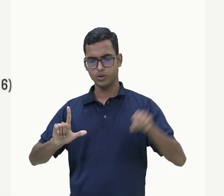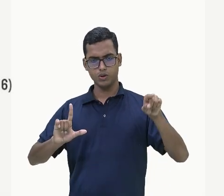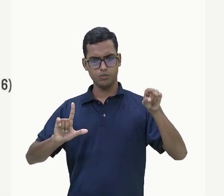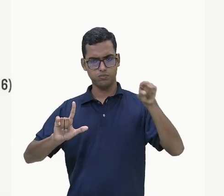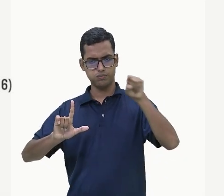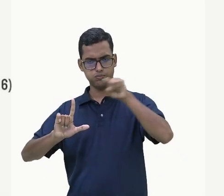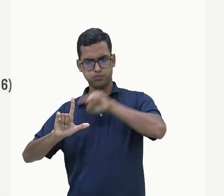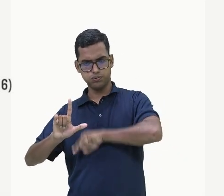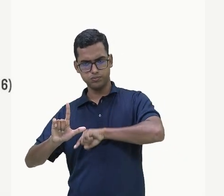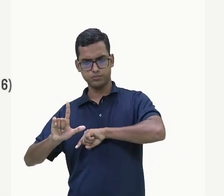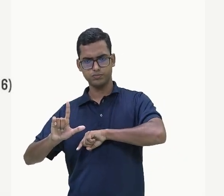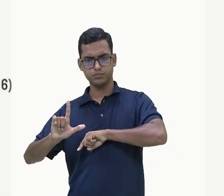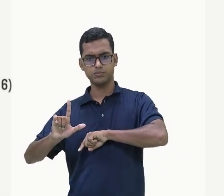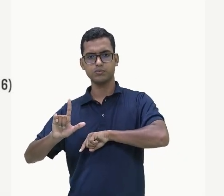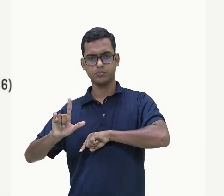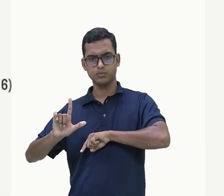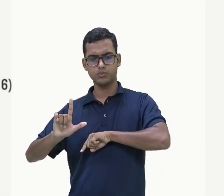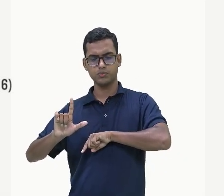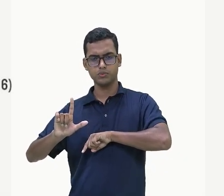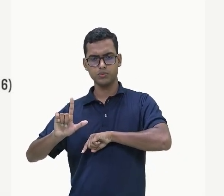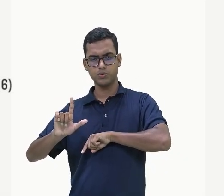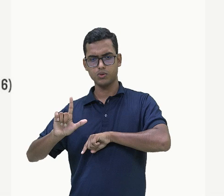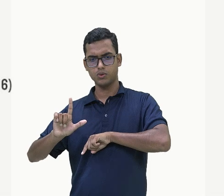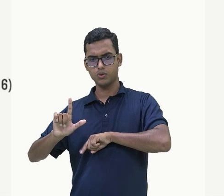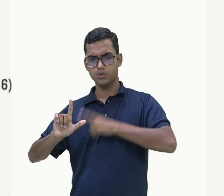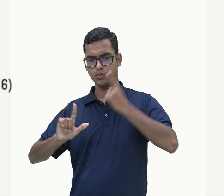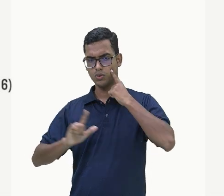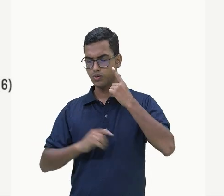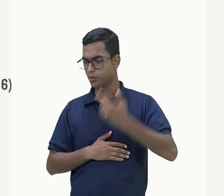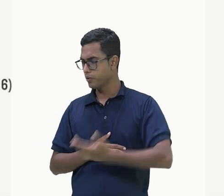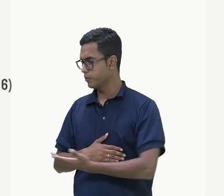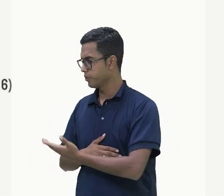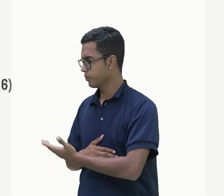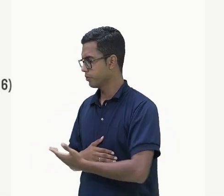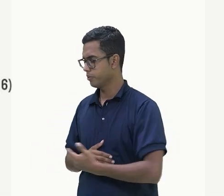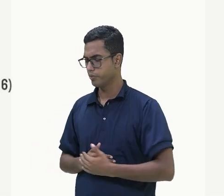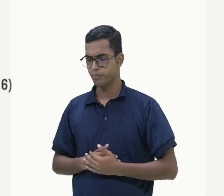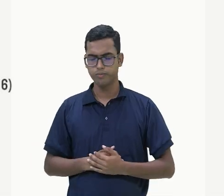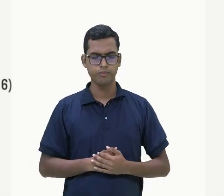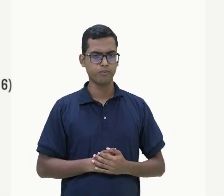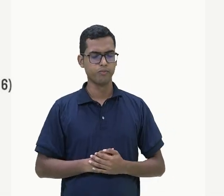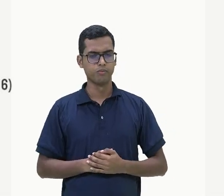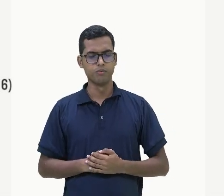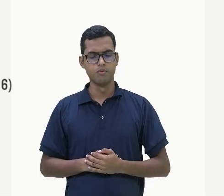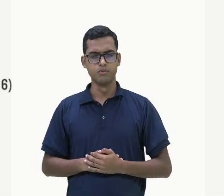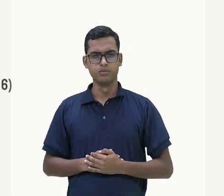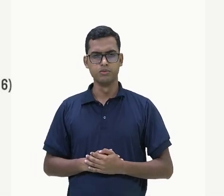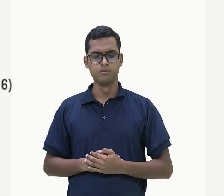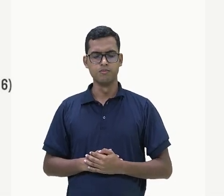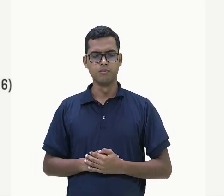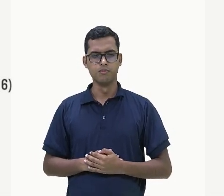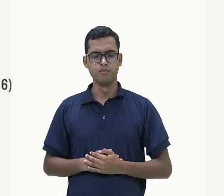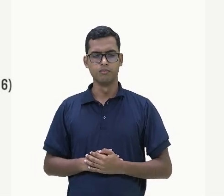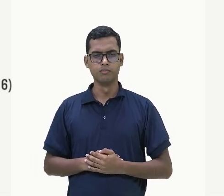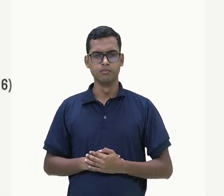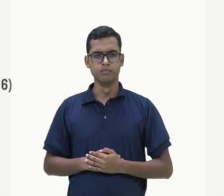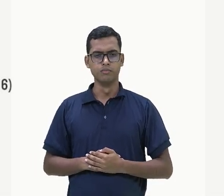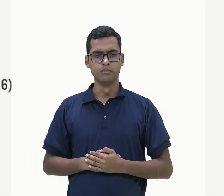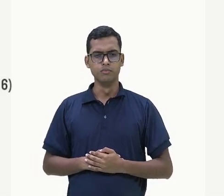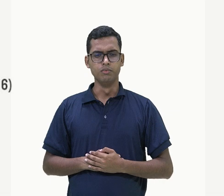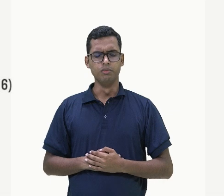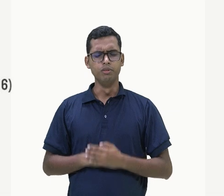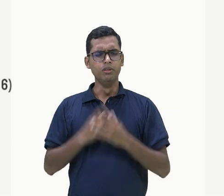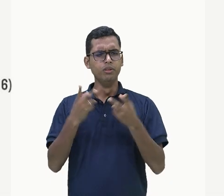na verdade, quando completa aqui essa linha, essa curva, a gente vai ver que ela nunca